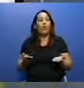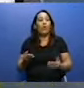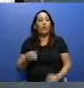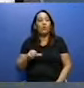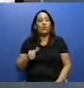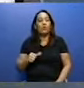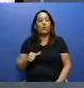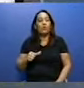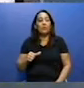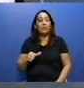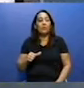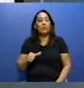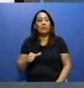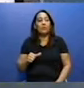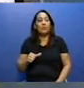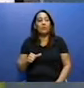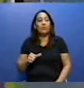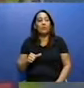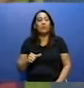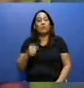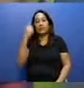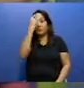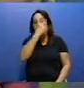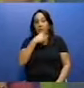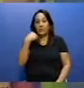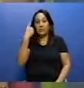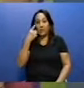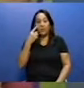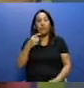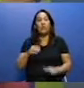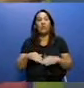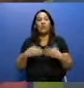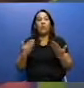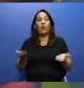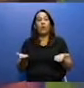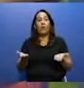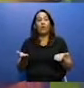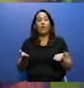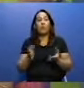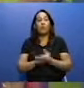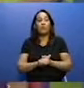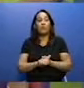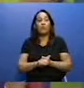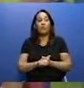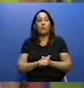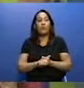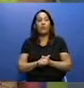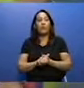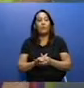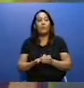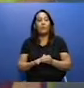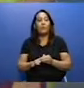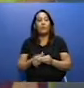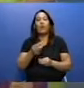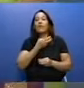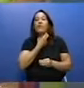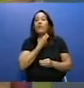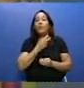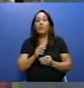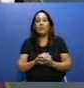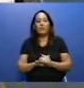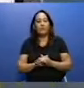meu 11º emoji nessa sequência aqui? Já descobri. Vampirinho. Então, aqui